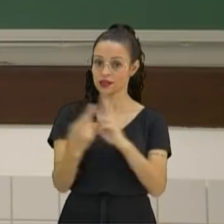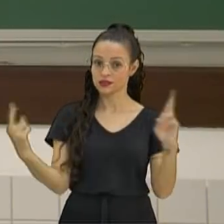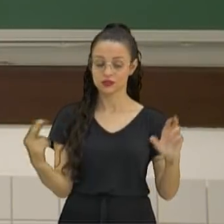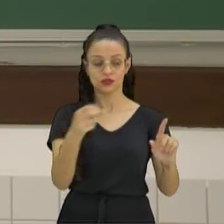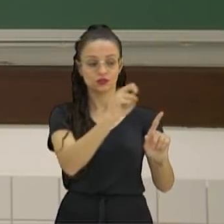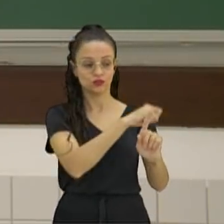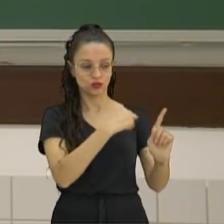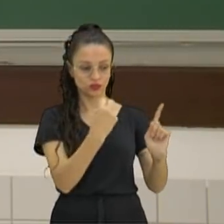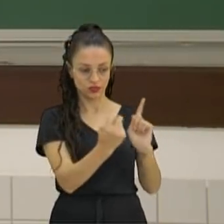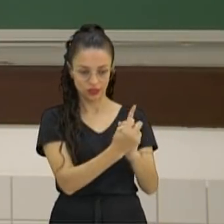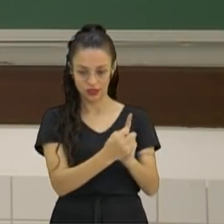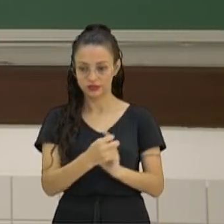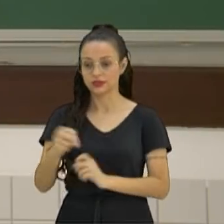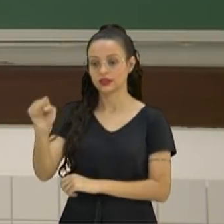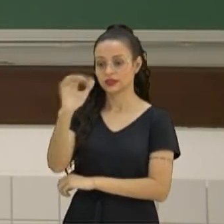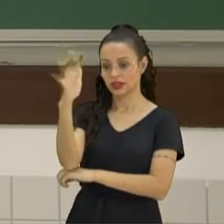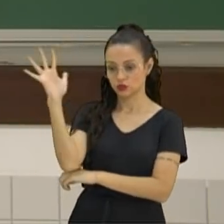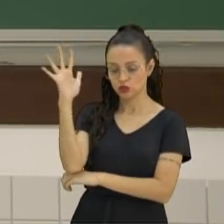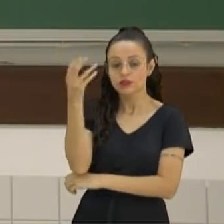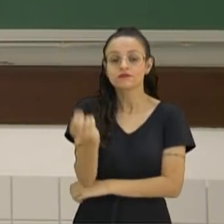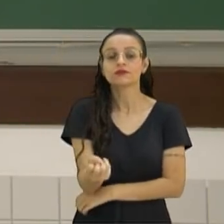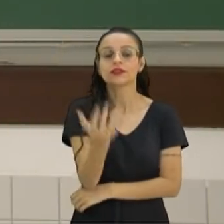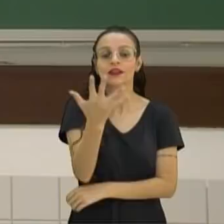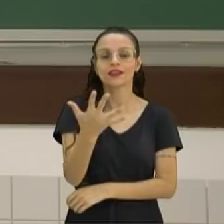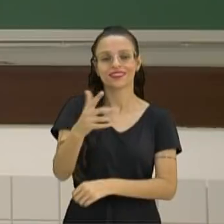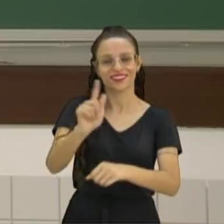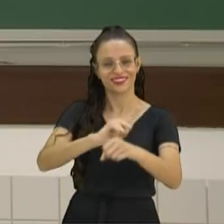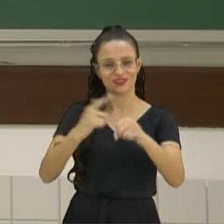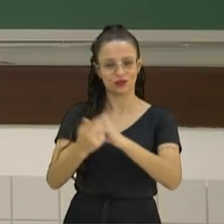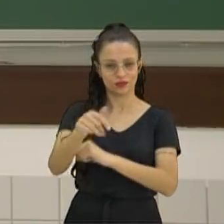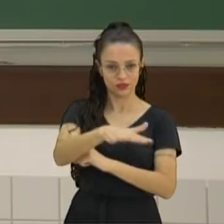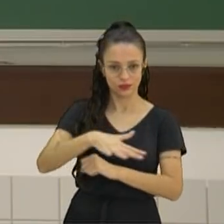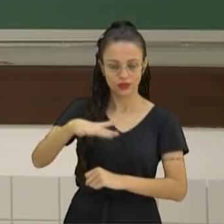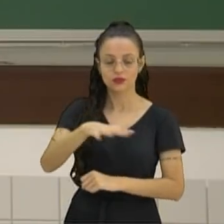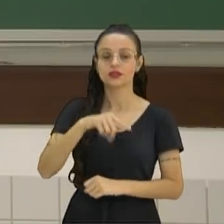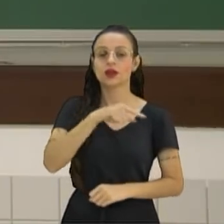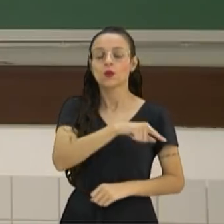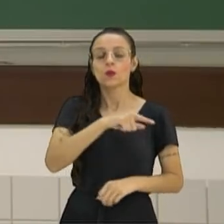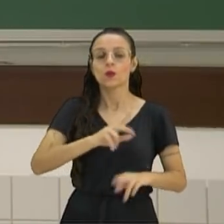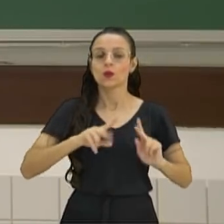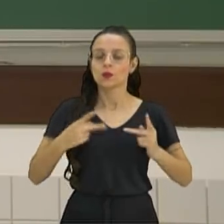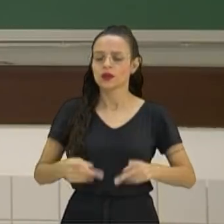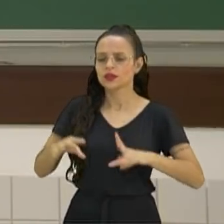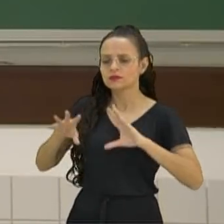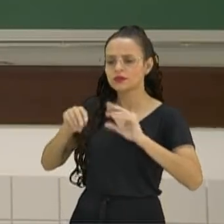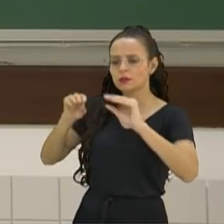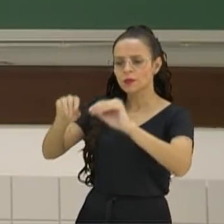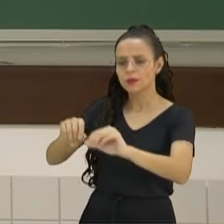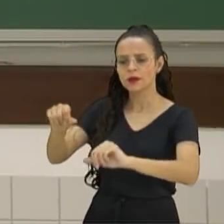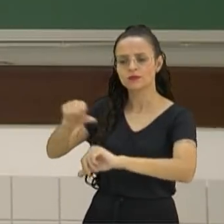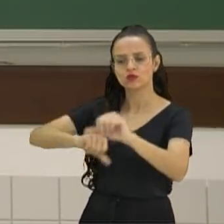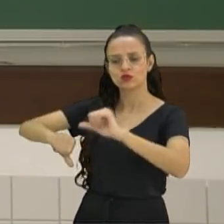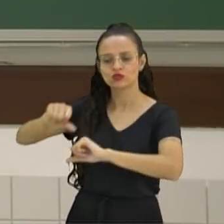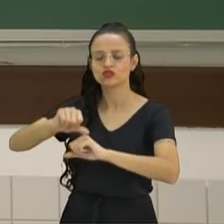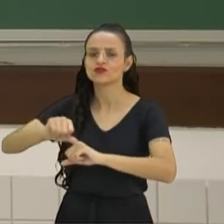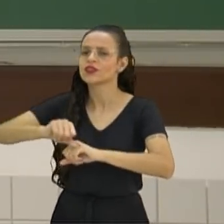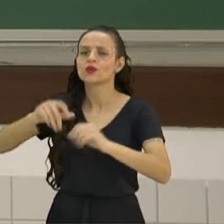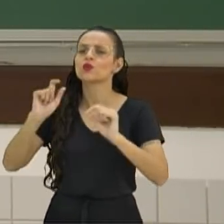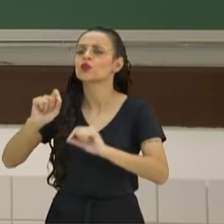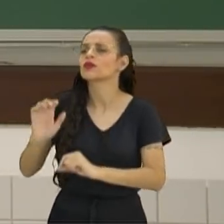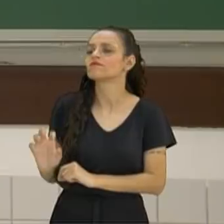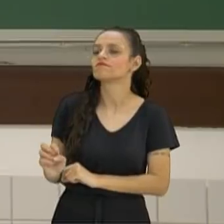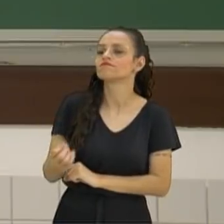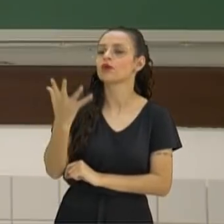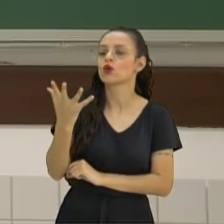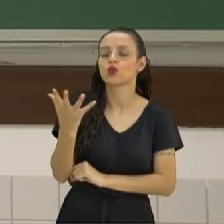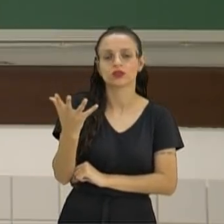com a natureza. O homem modifica o meio natural para atender às suas necessidades. O que resulta disso?